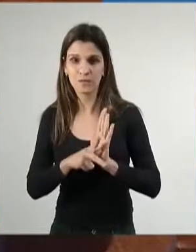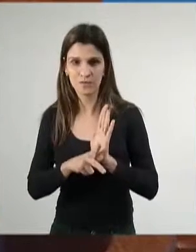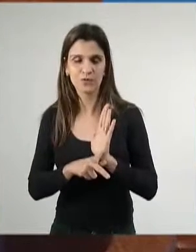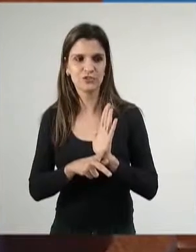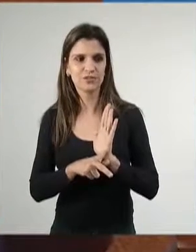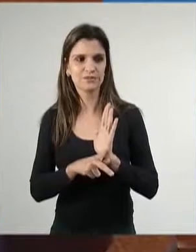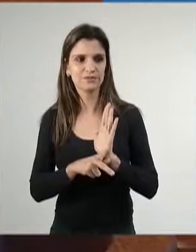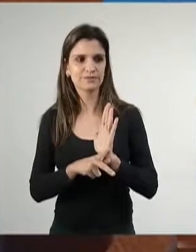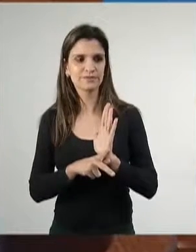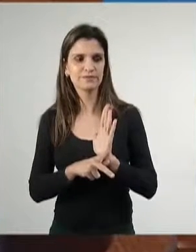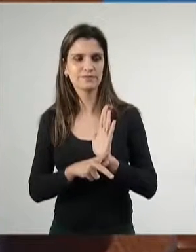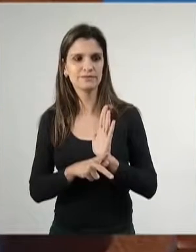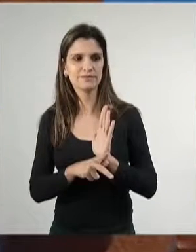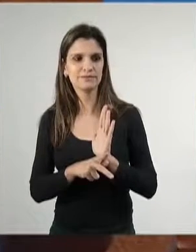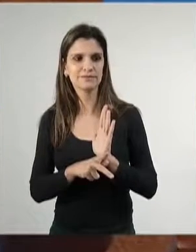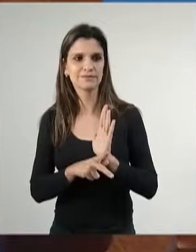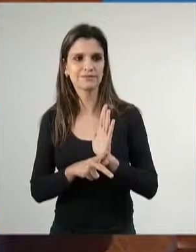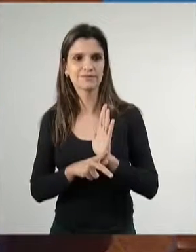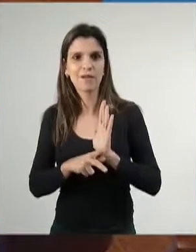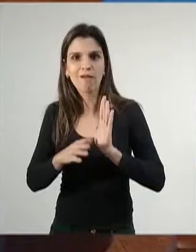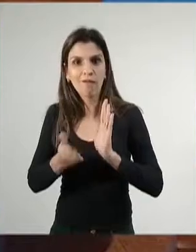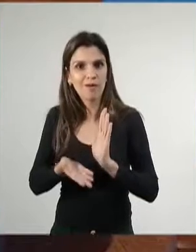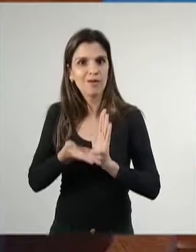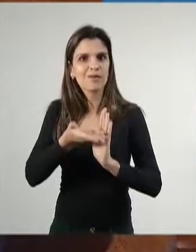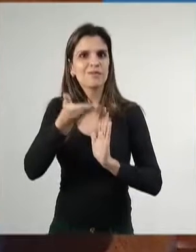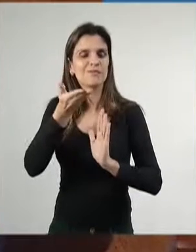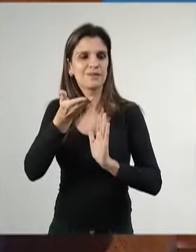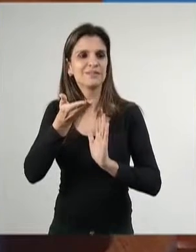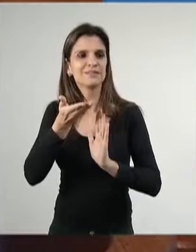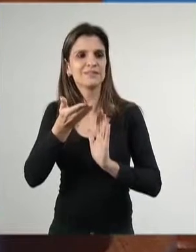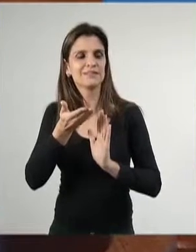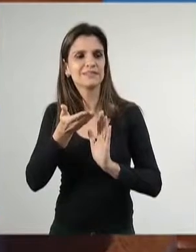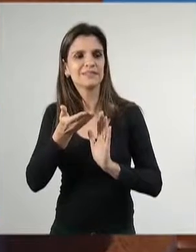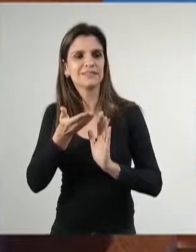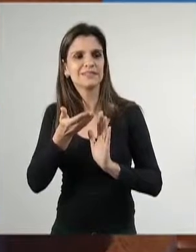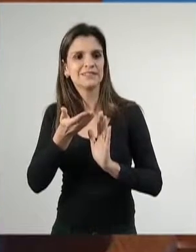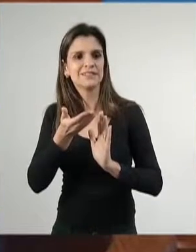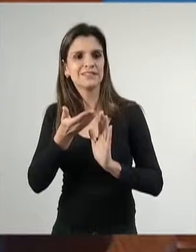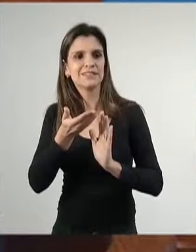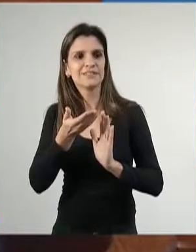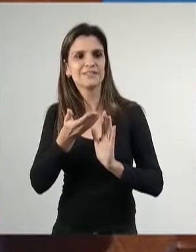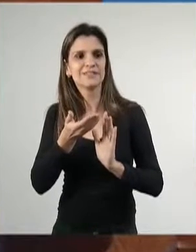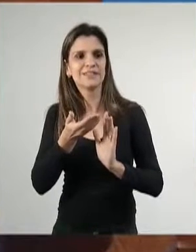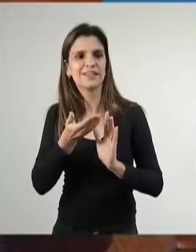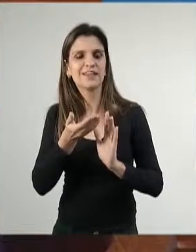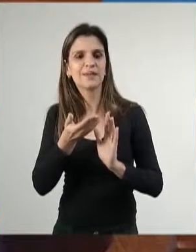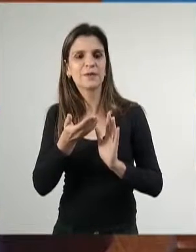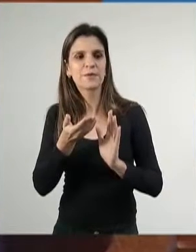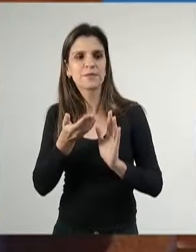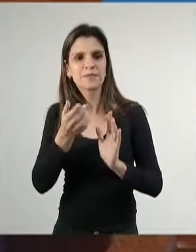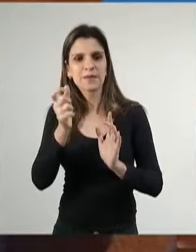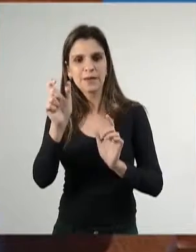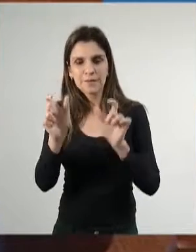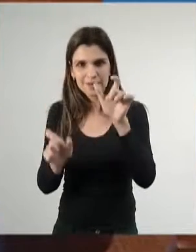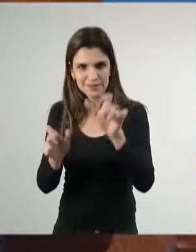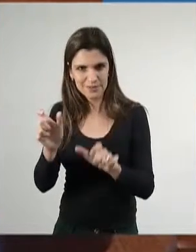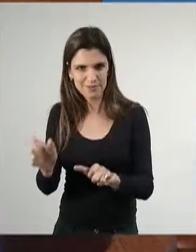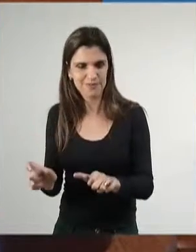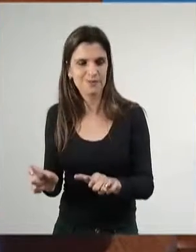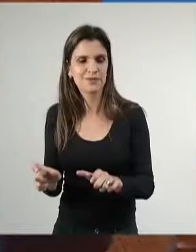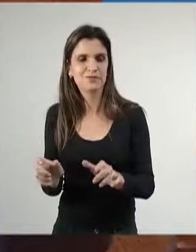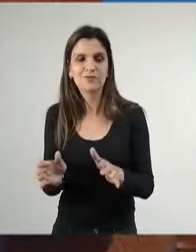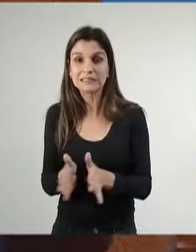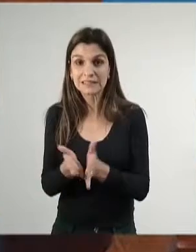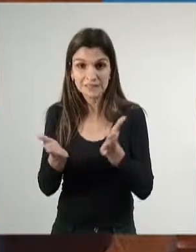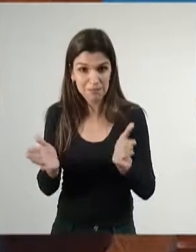aumentando o desconto para as pessoas mais pobres nas suas contas de energia